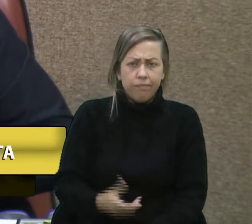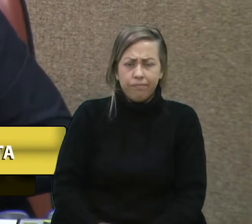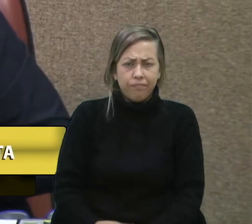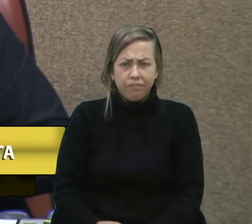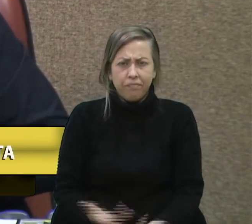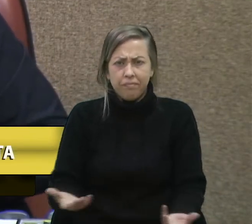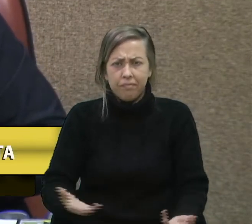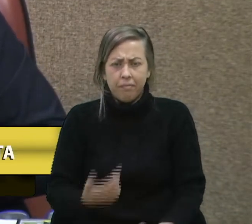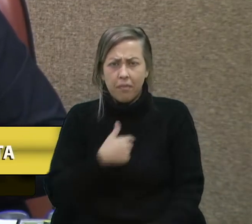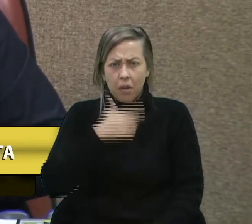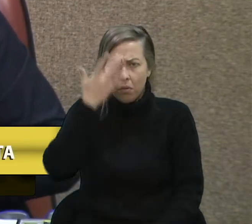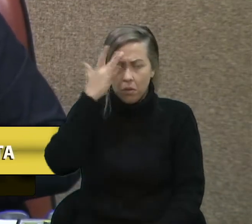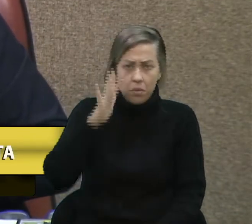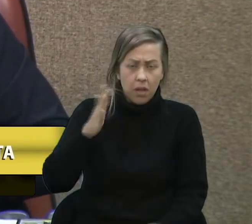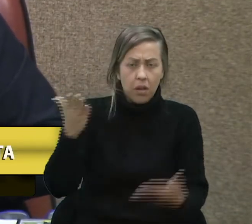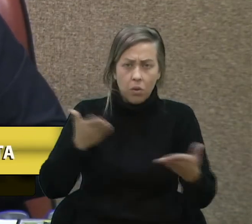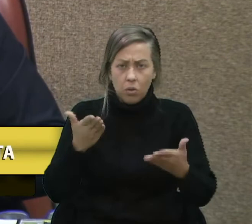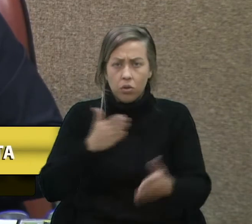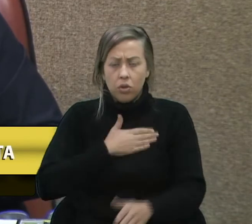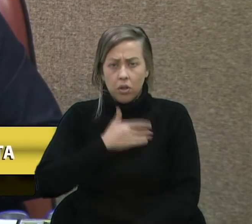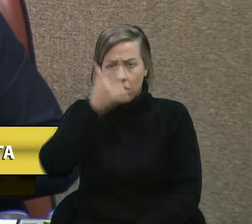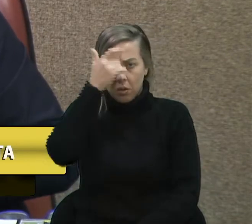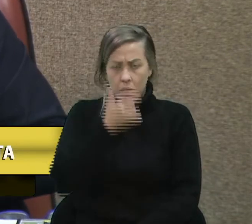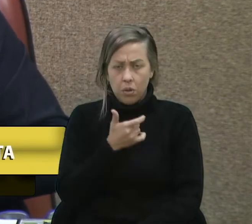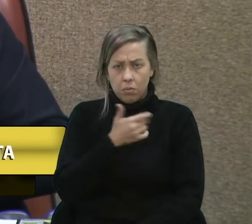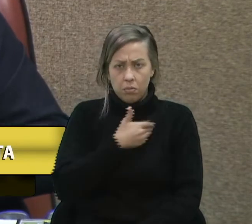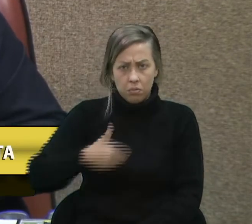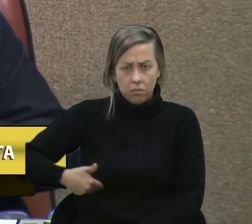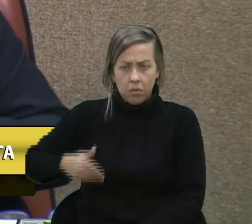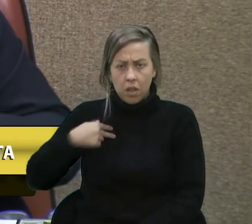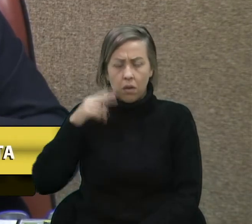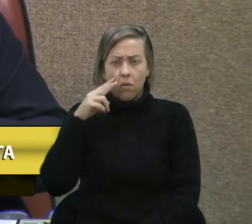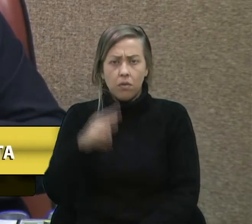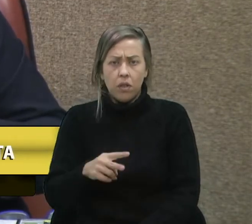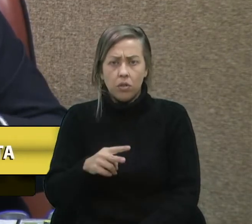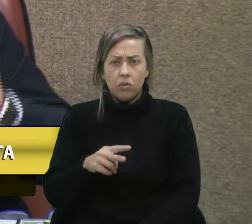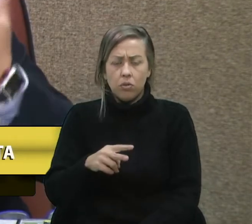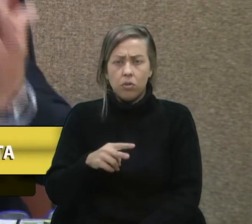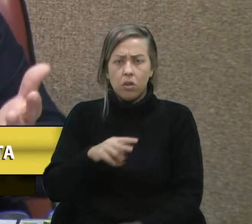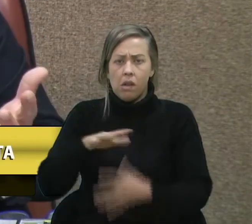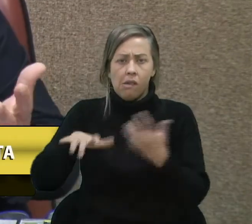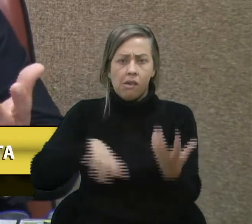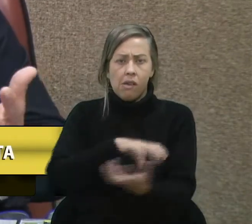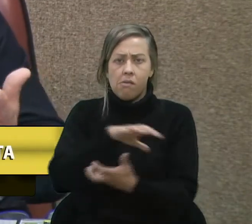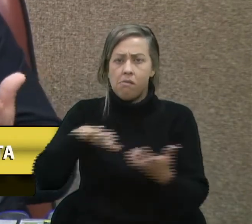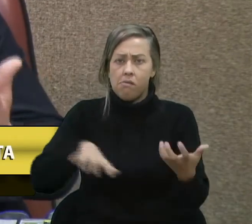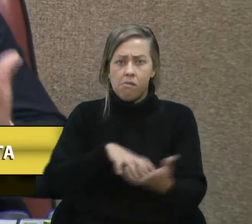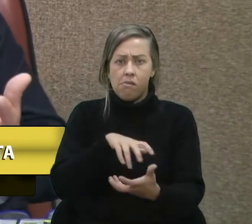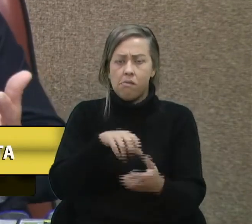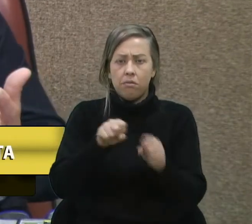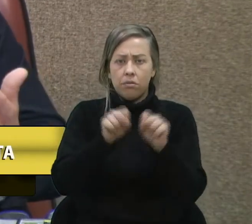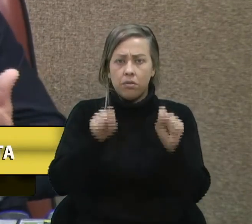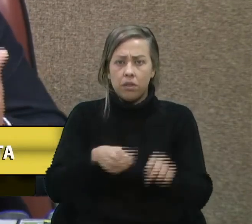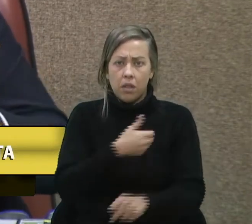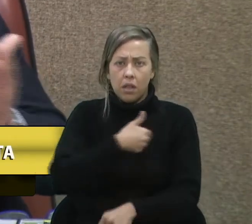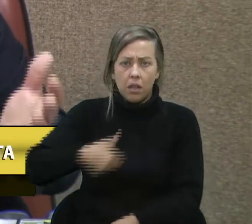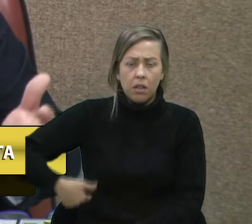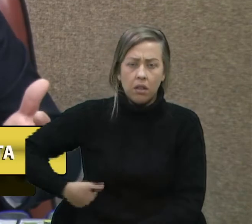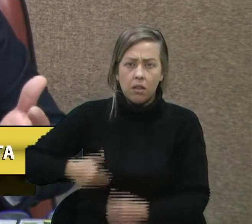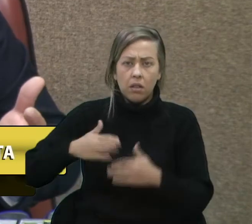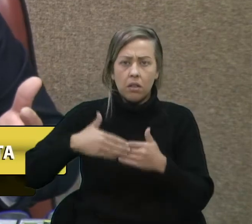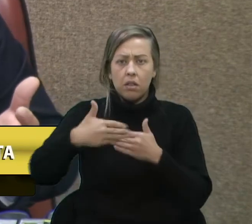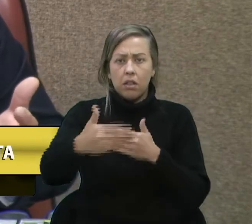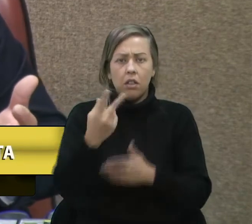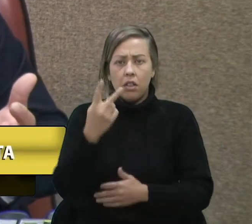Eu, sinceramente, como hoje homem público, digo, eu vejo um colapso iminente no sistema público nos próximos